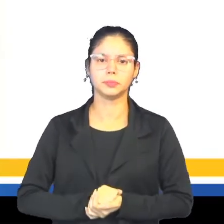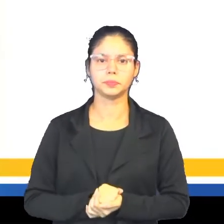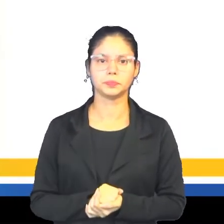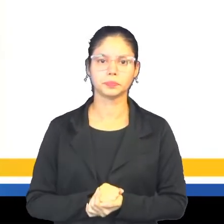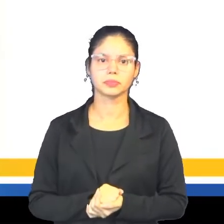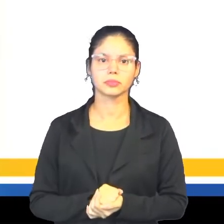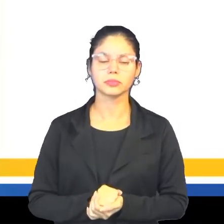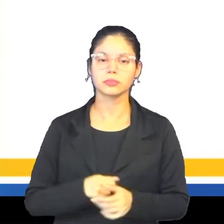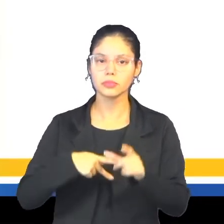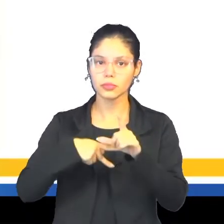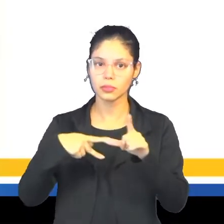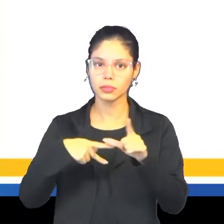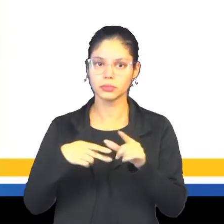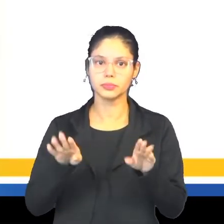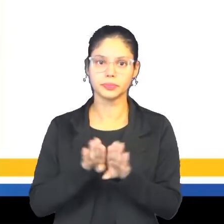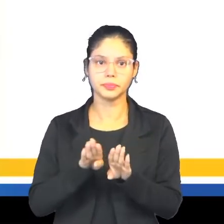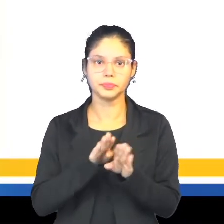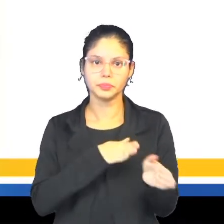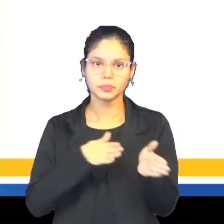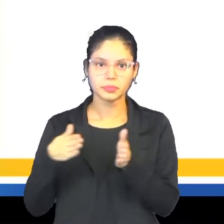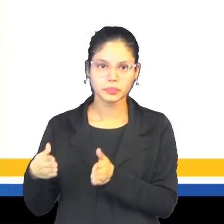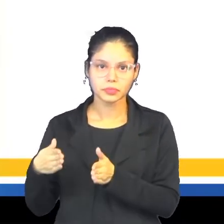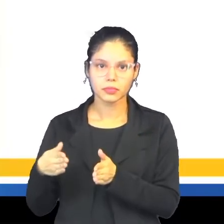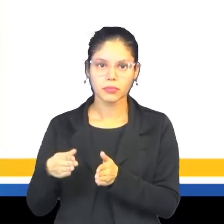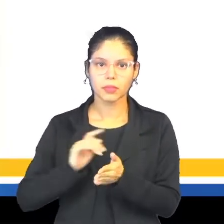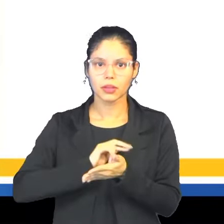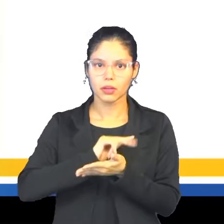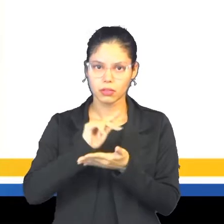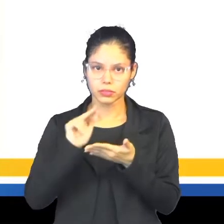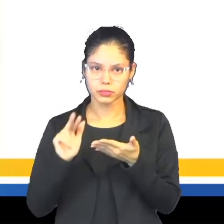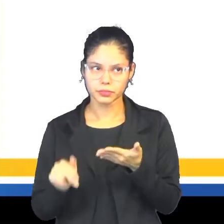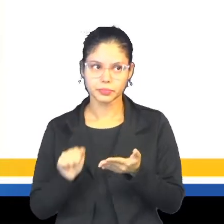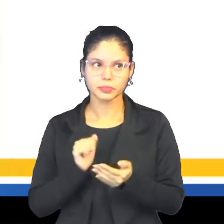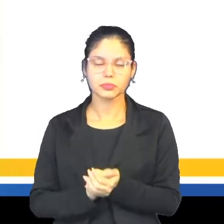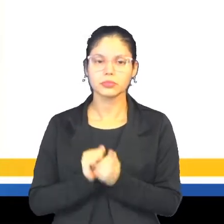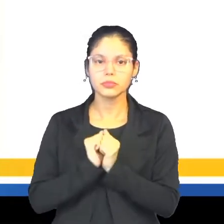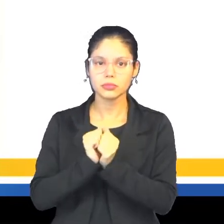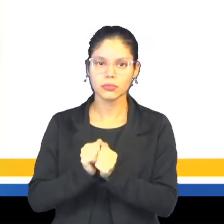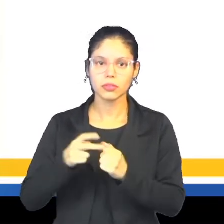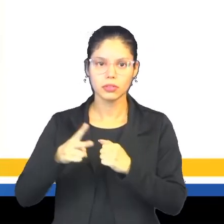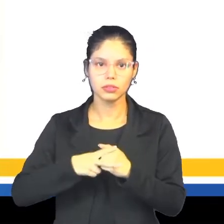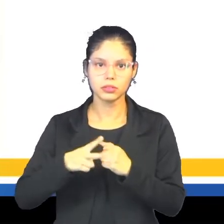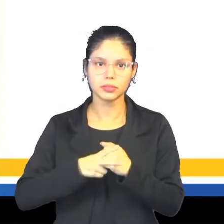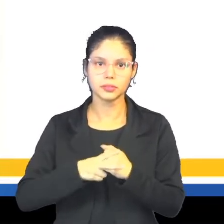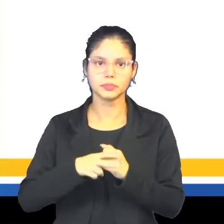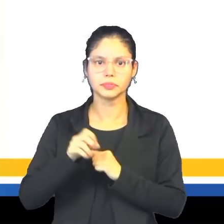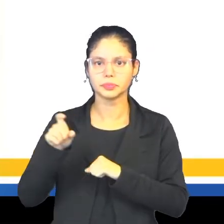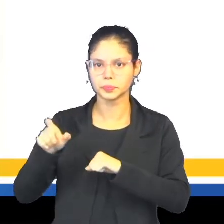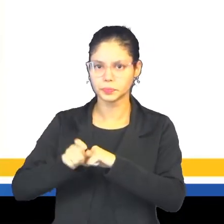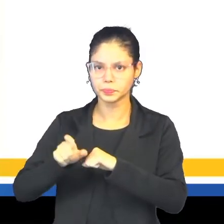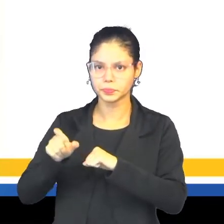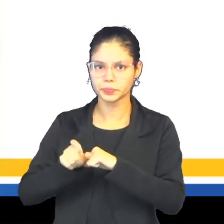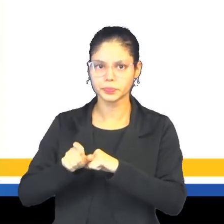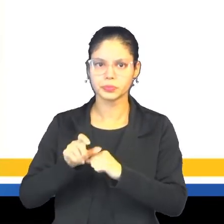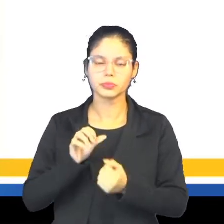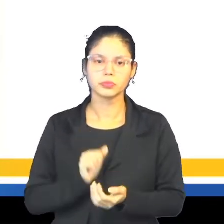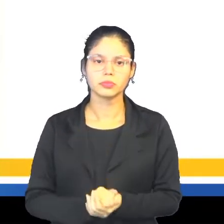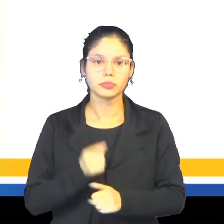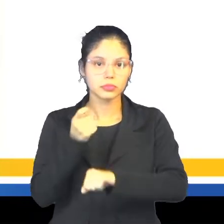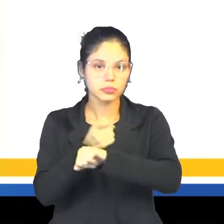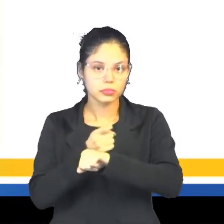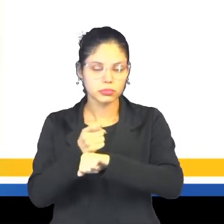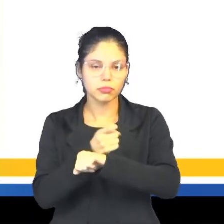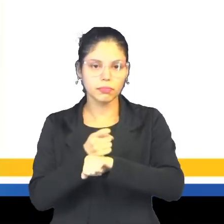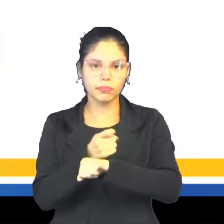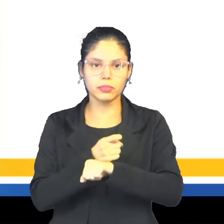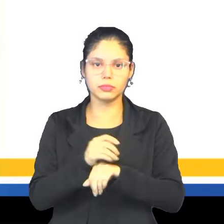Então os pronomes eles fazem parte da parte variável, né, juntamente com os verbos, com os substantivos, que são os substantivos, com os adjetivos, que são